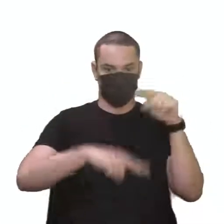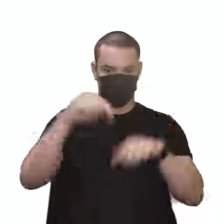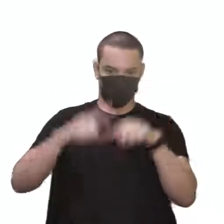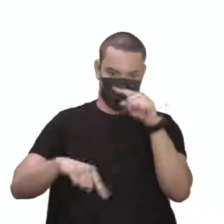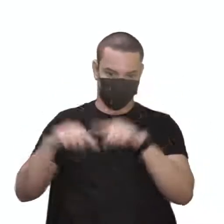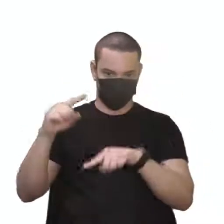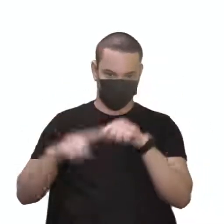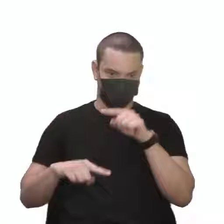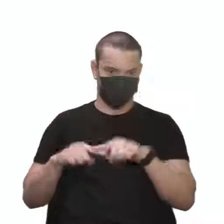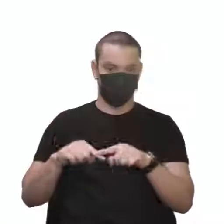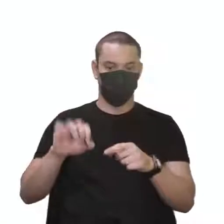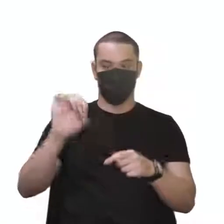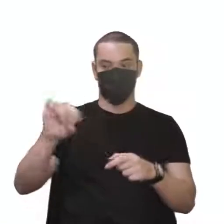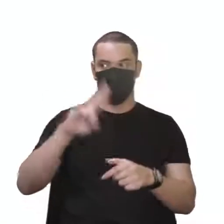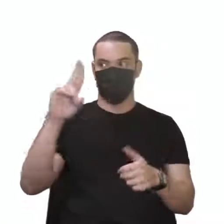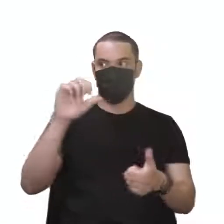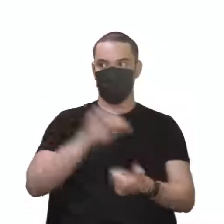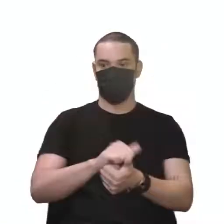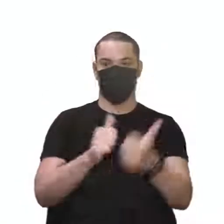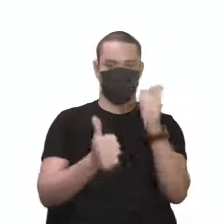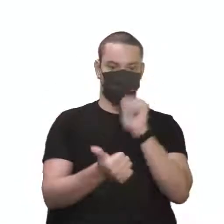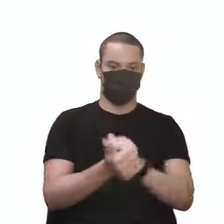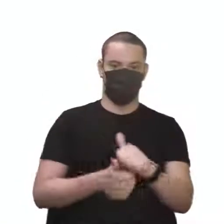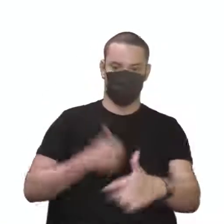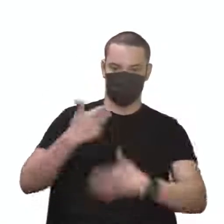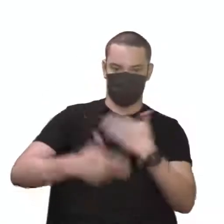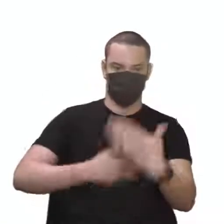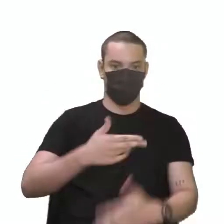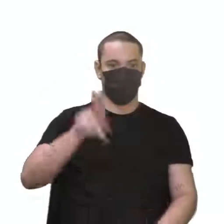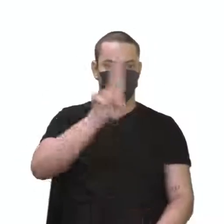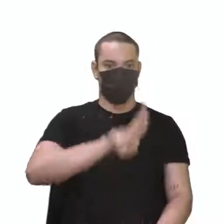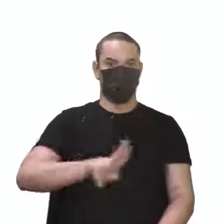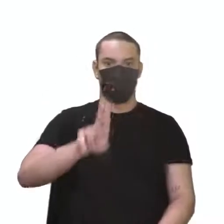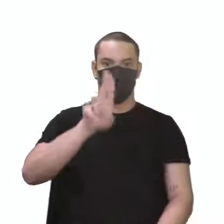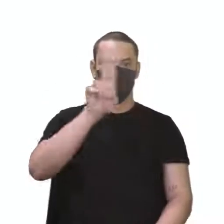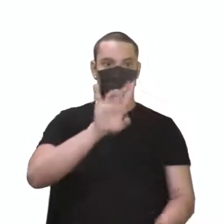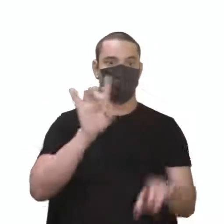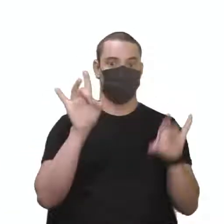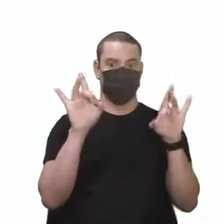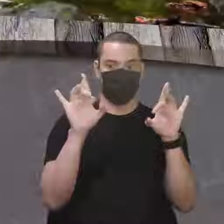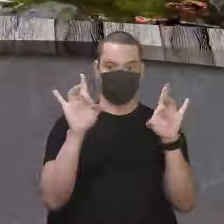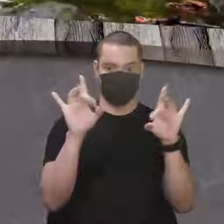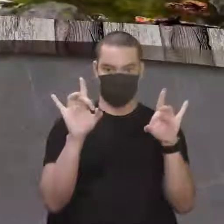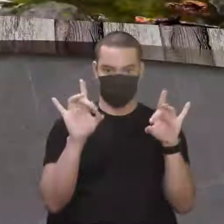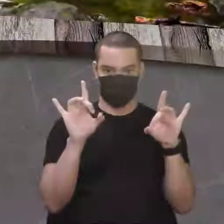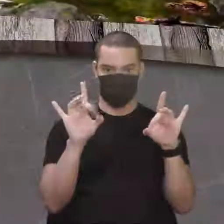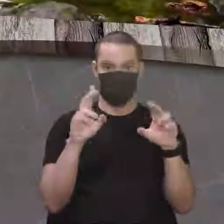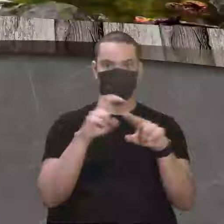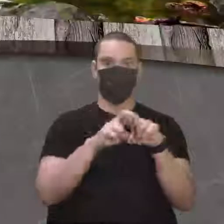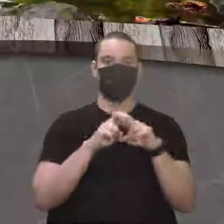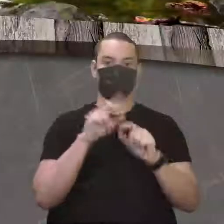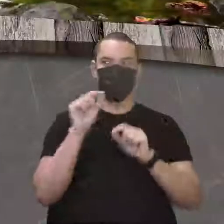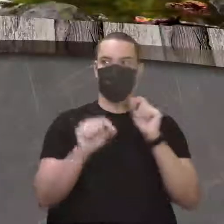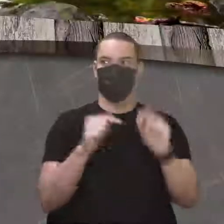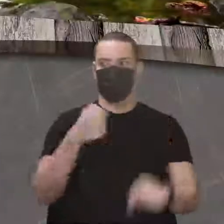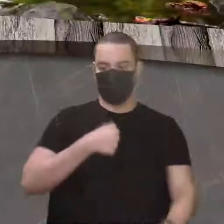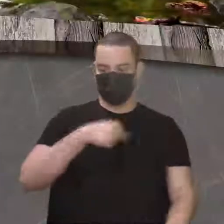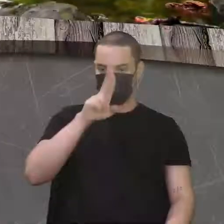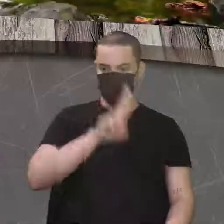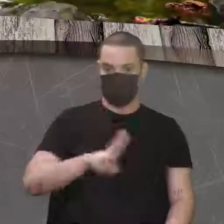produtos, para fabricar ou modificar produtos ou processos para utilização específica. Tá? Então, quando eu